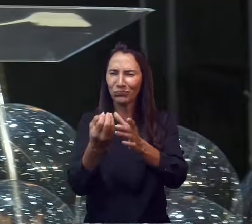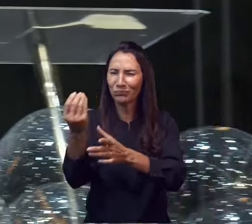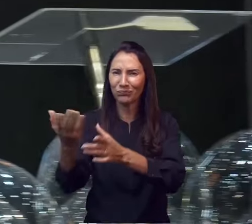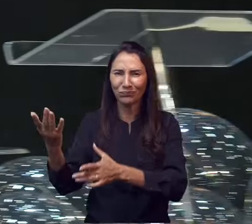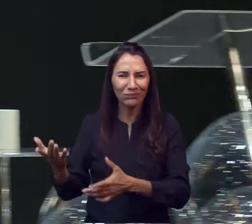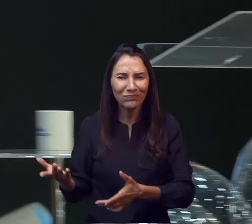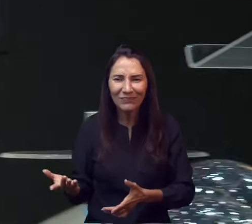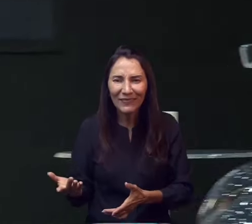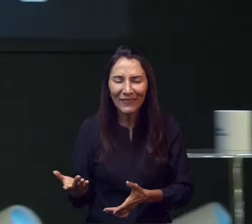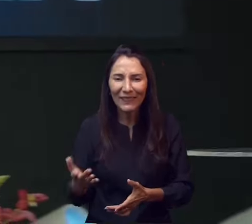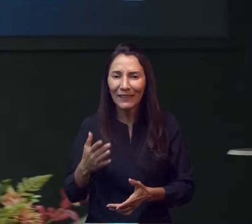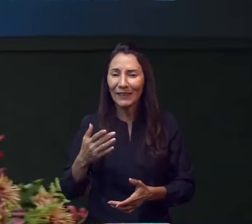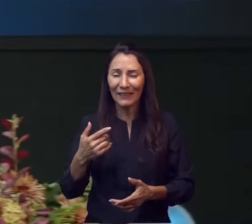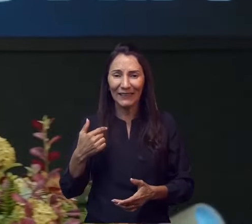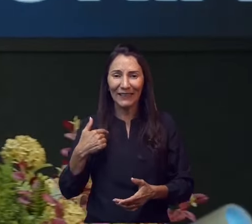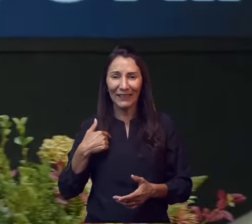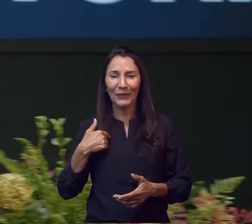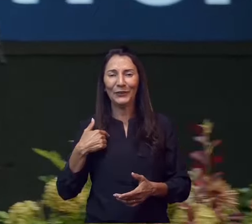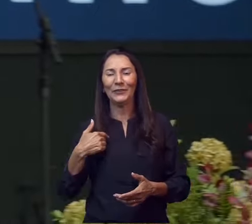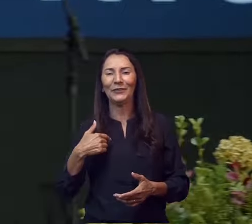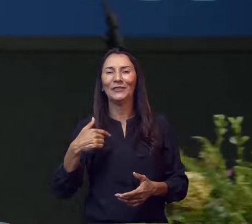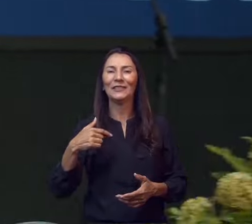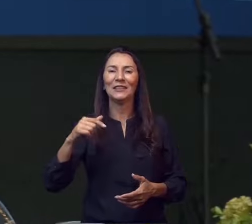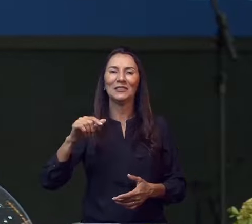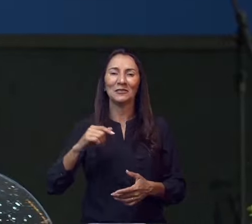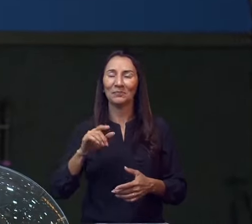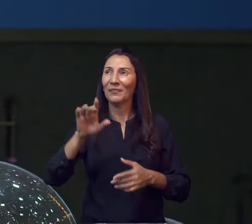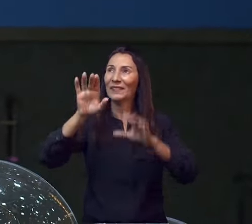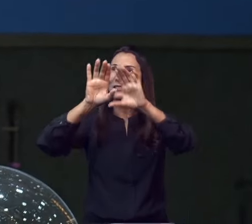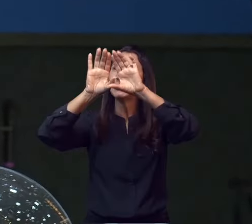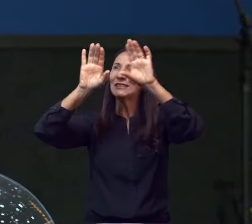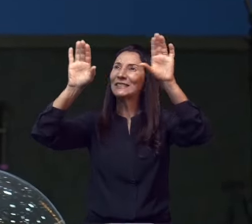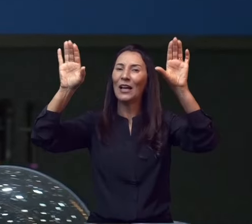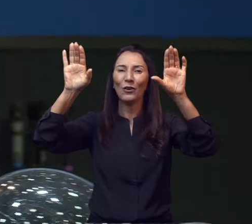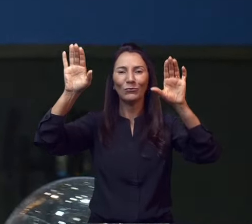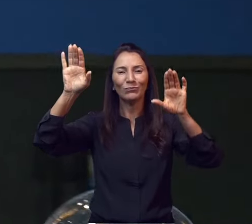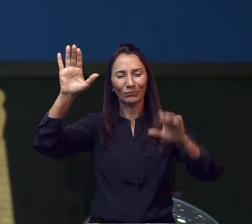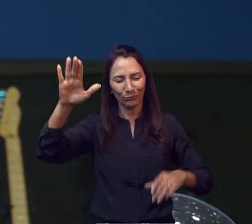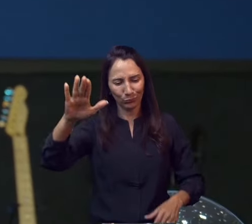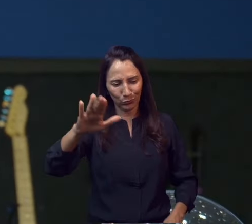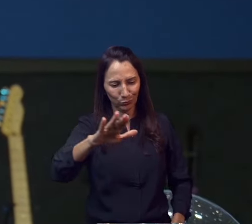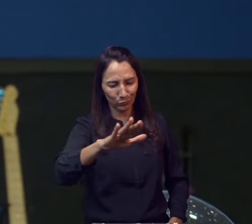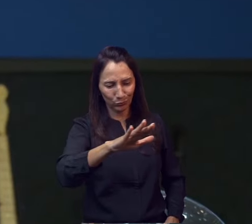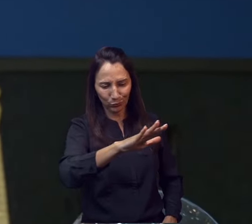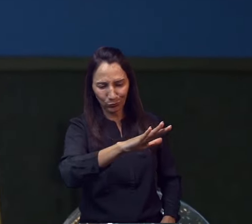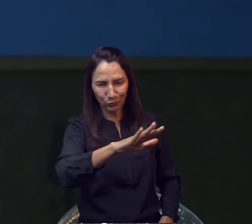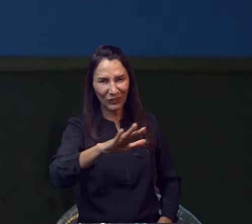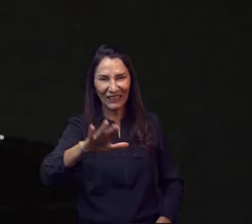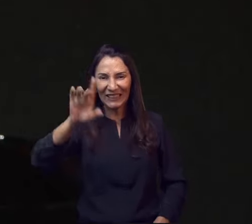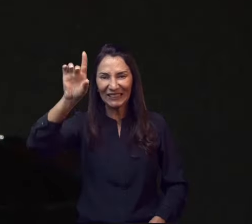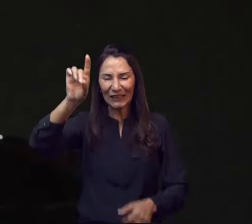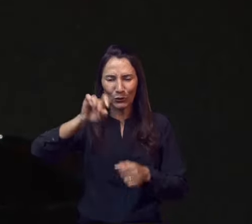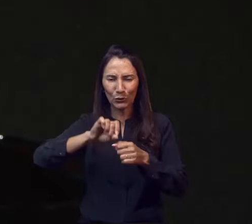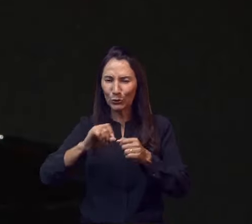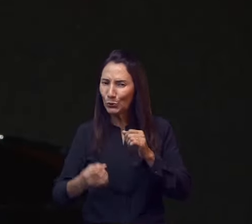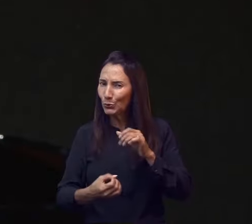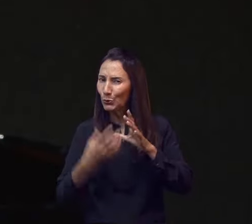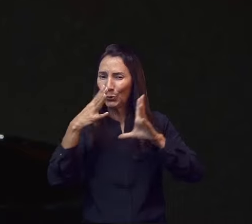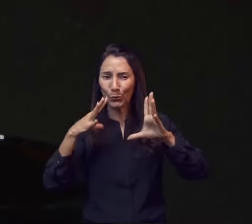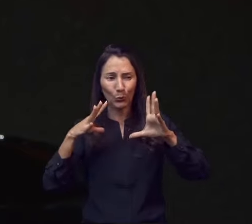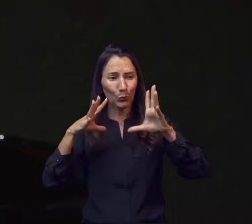coisa linda estenderam os céus isso é Deus que tem todo o poder criou todas as coisas